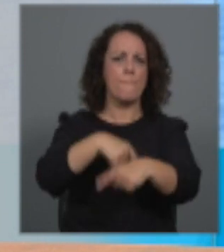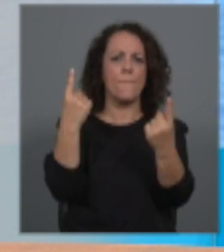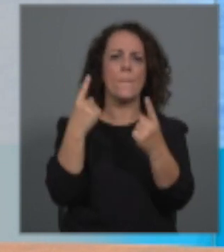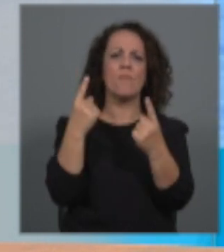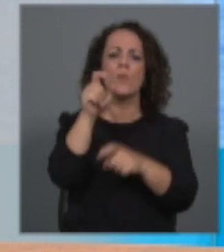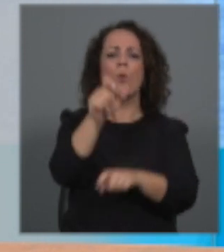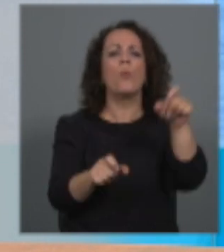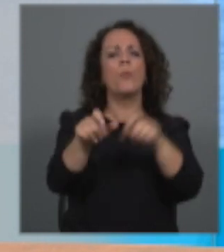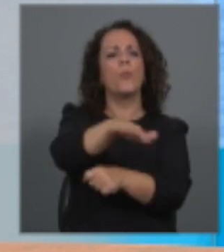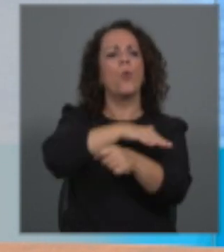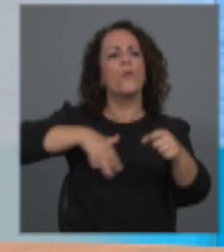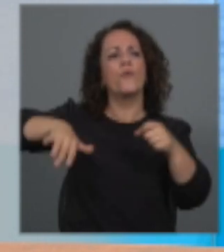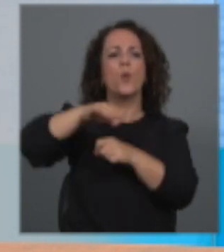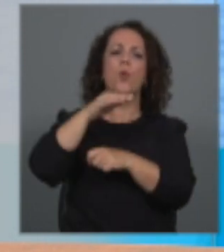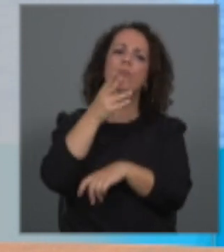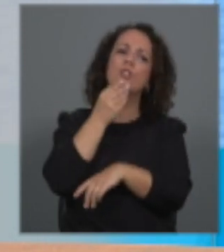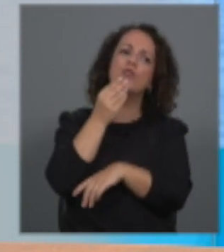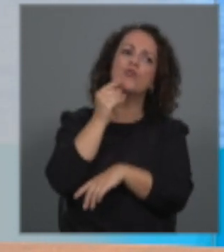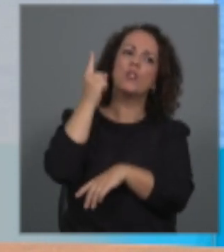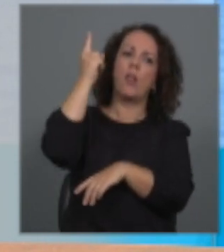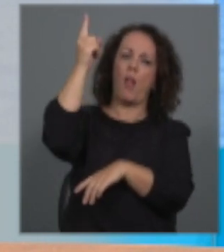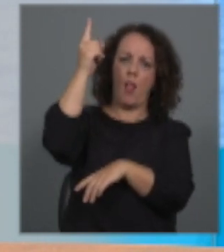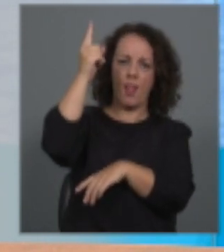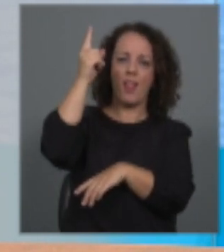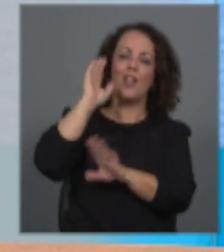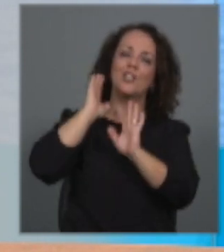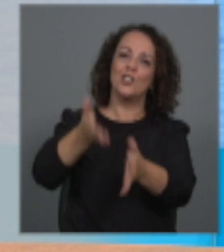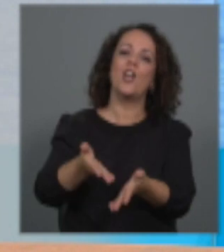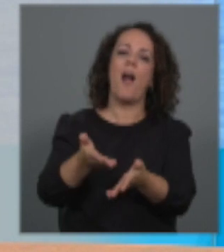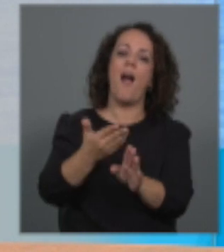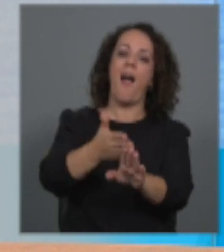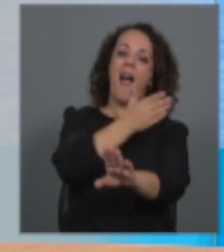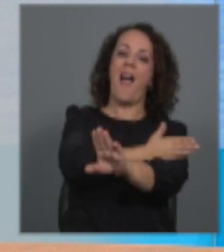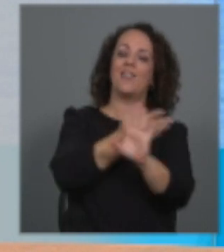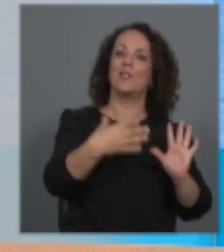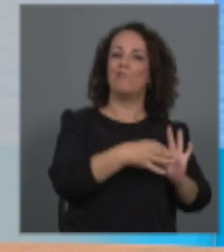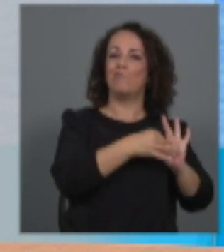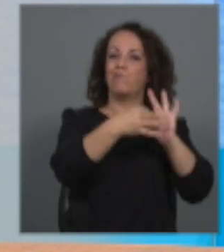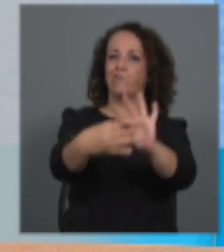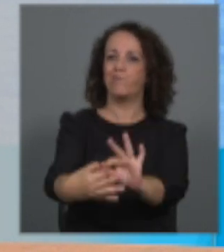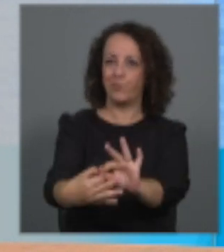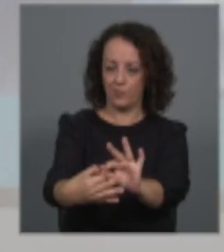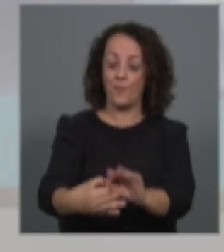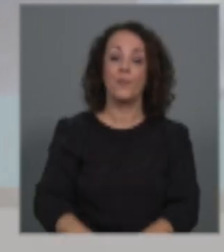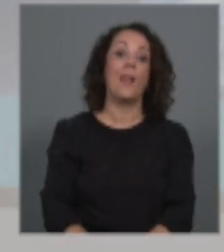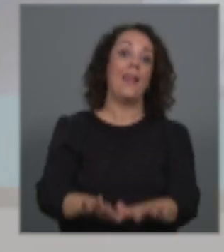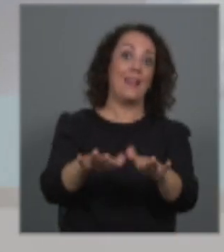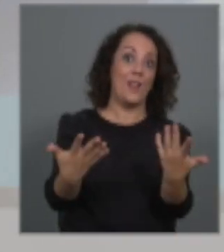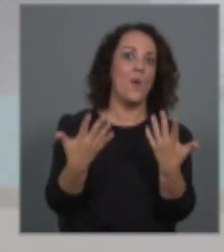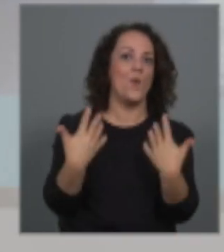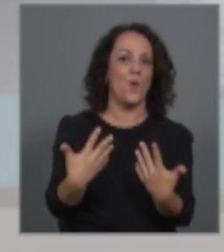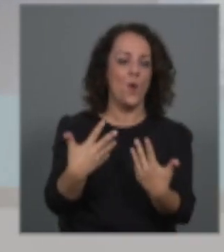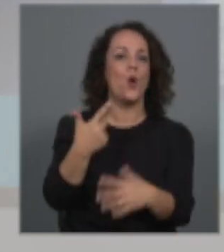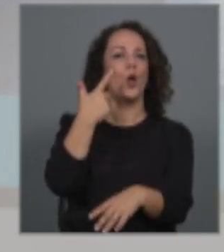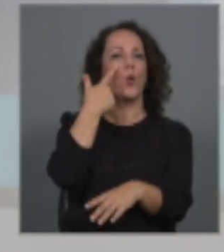de Israel já estava a captar pela fé no Antigo Testamento. Muito bem, e vamos precisamente conhecer ainda